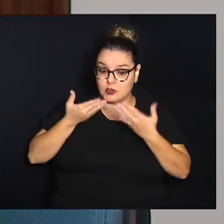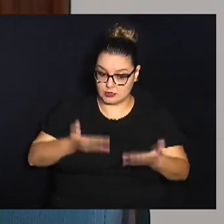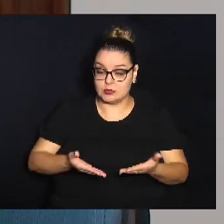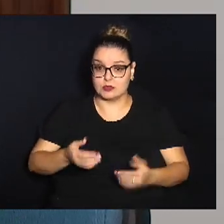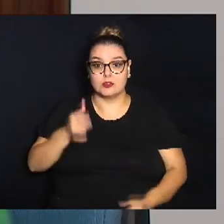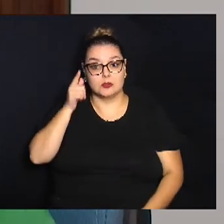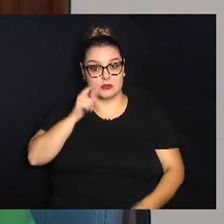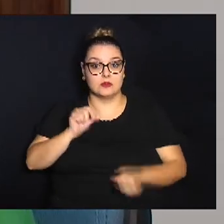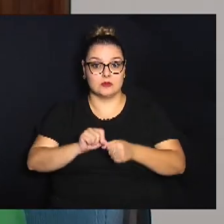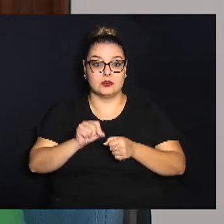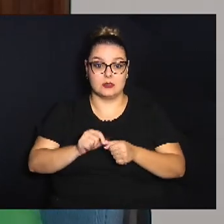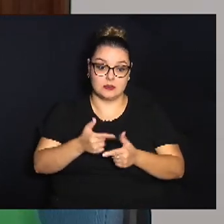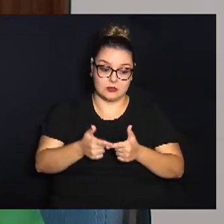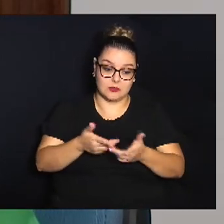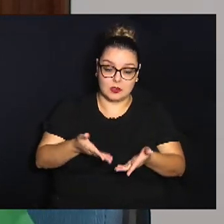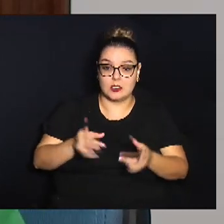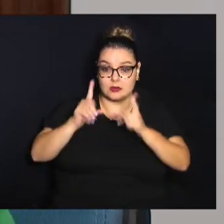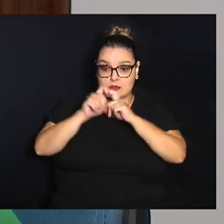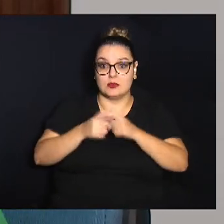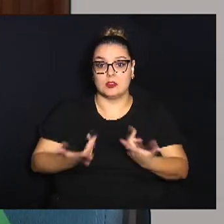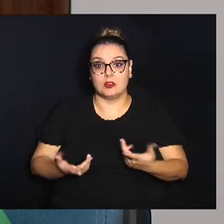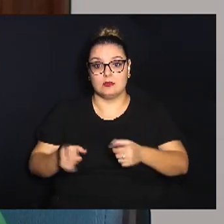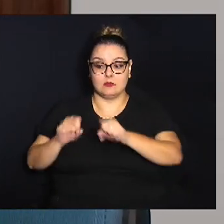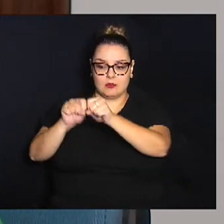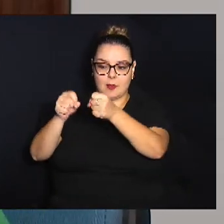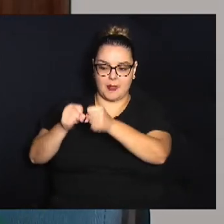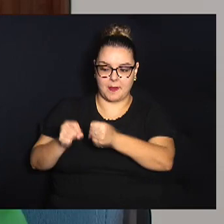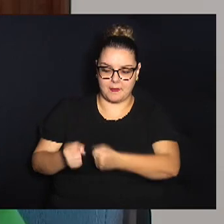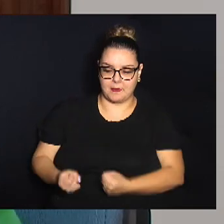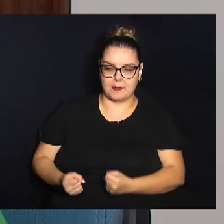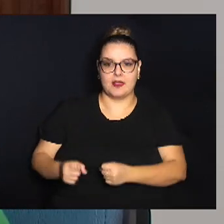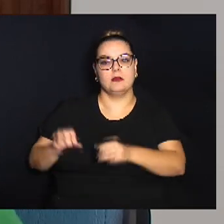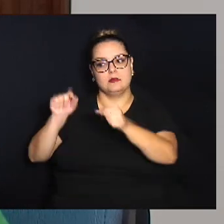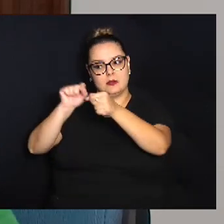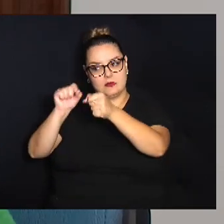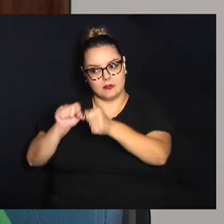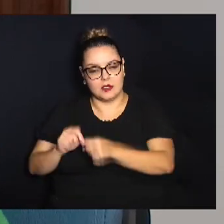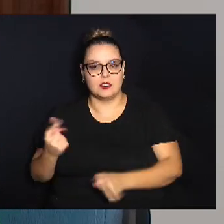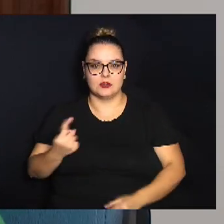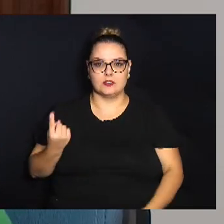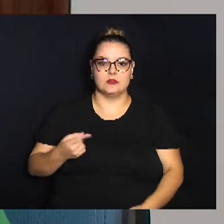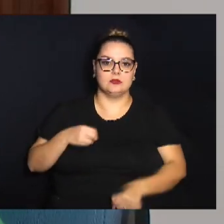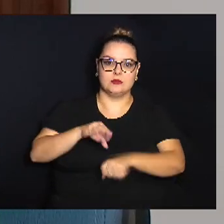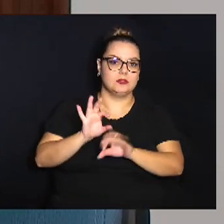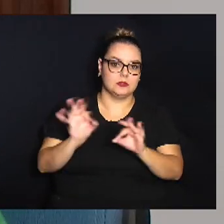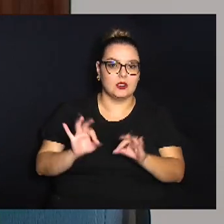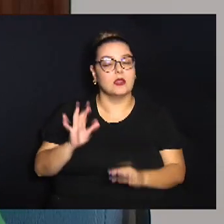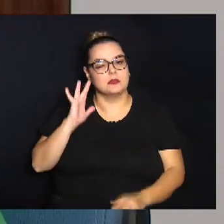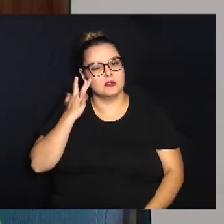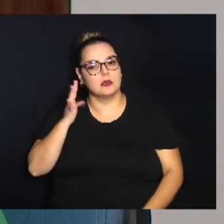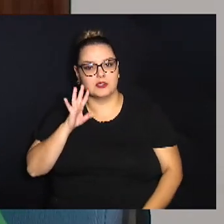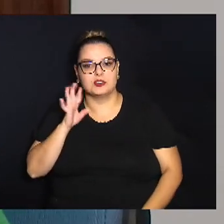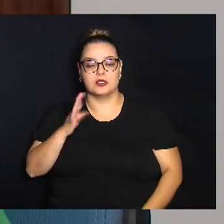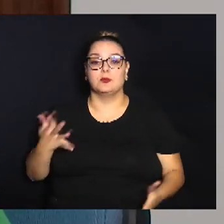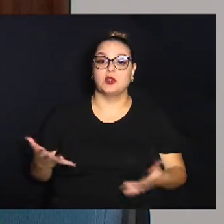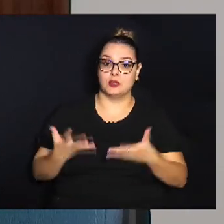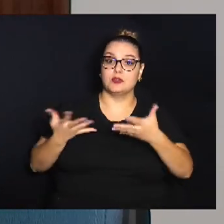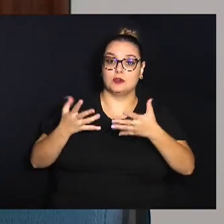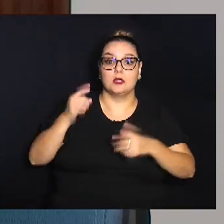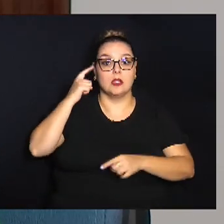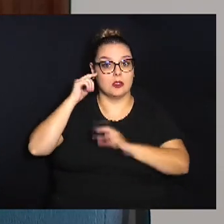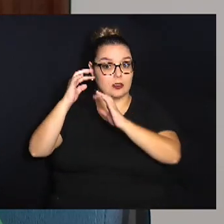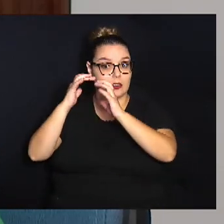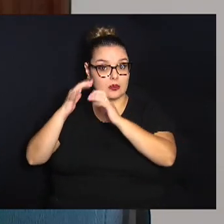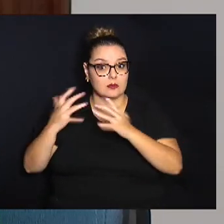fazer esse problema que é difícil, mas eles conseguiram quebrar em vários itens que você mesmo fez sozinho, meio que sem nenhuma dica, então acho que isso é bem legal, porque estimula você a